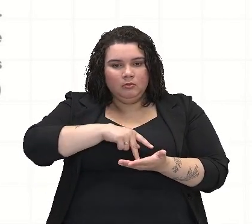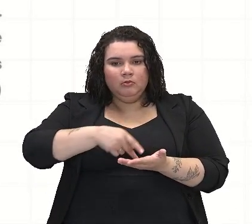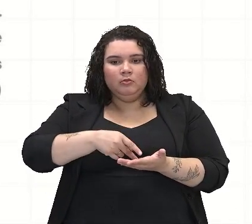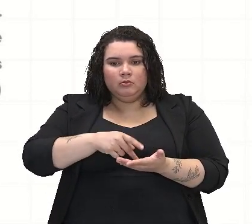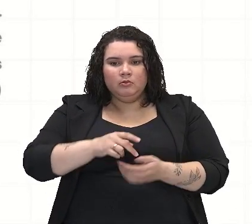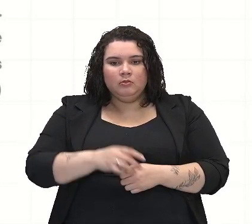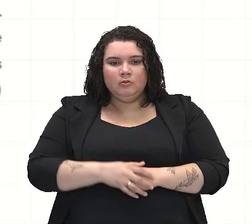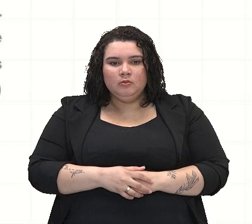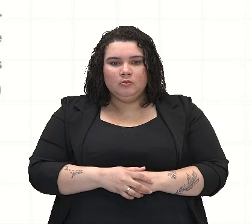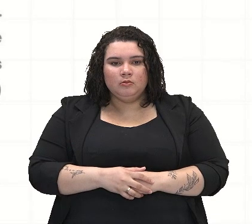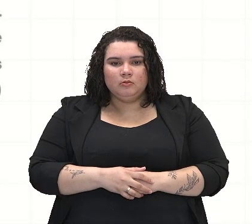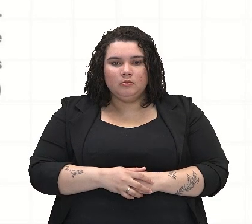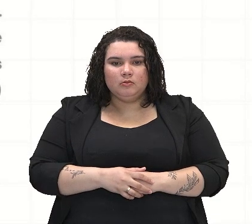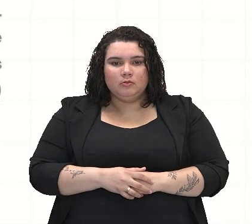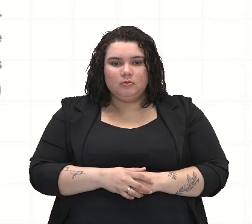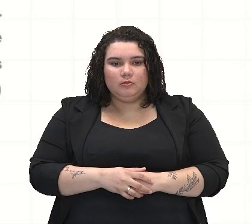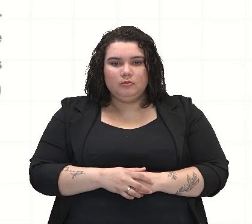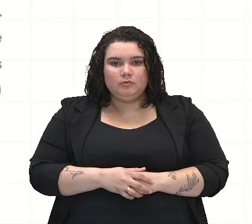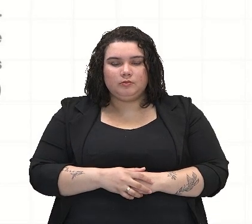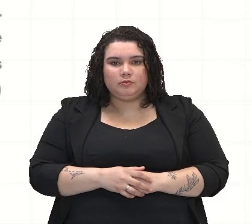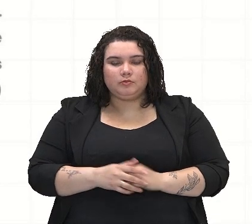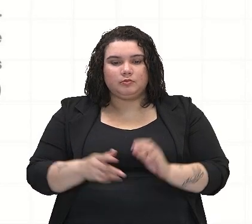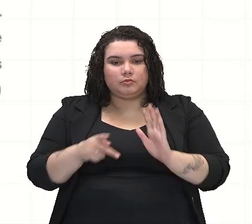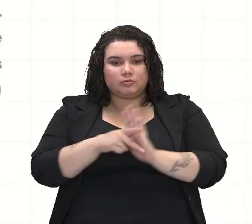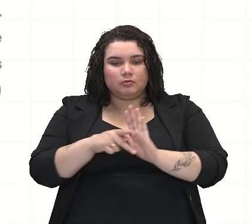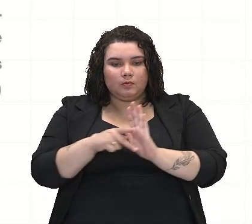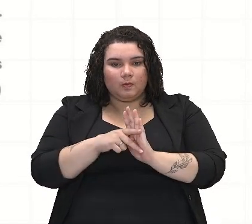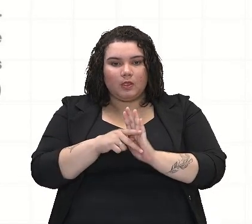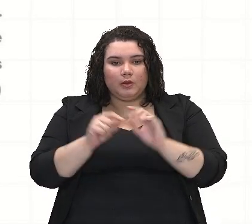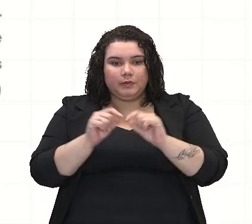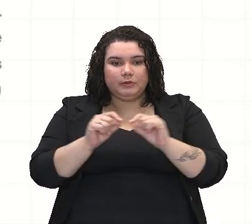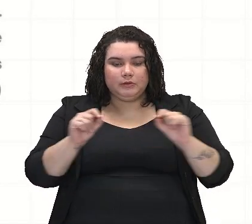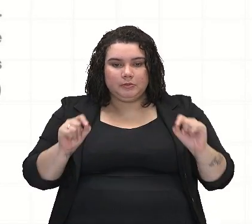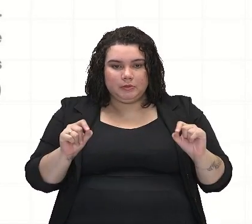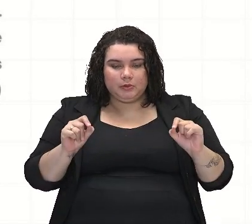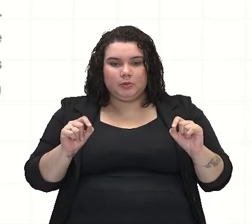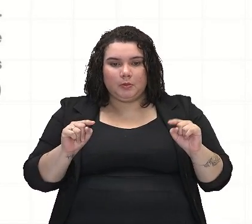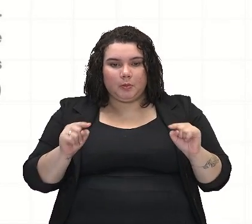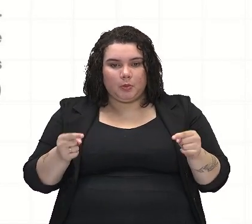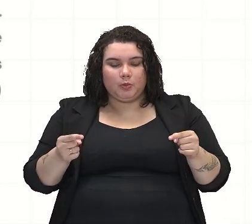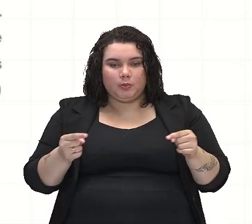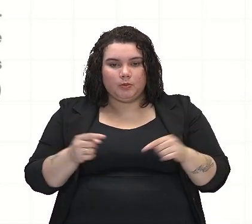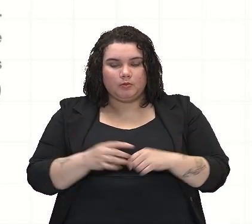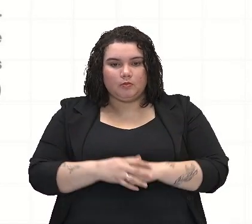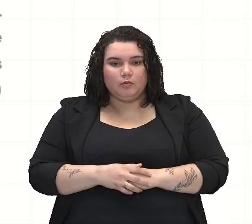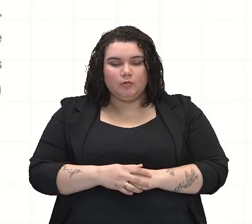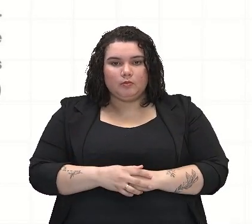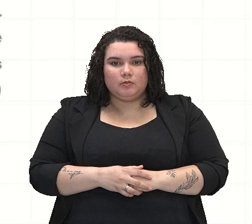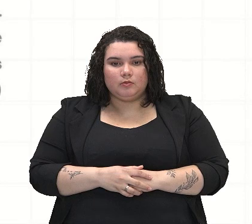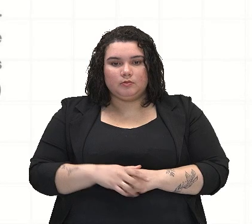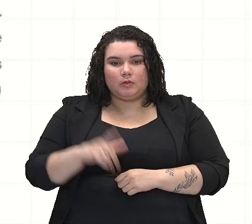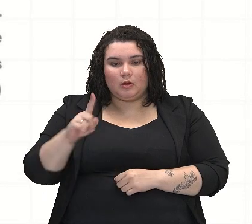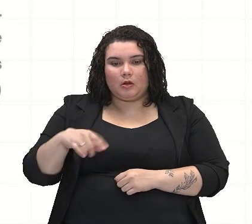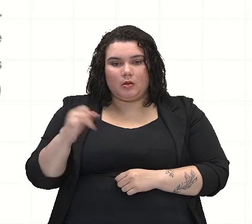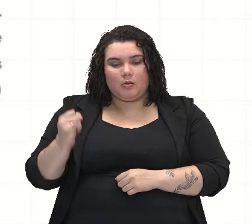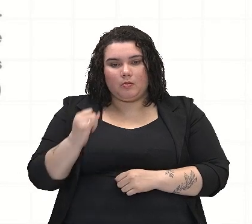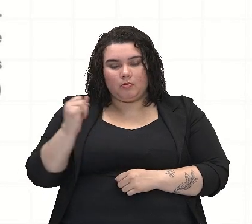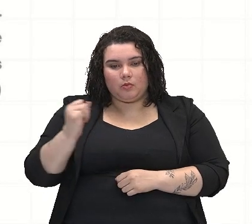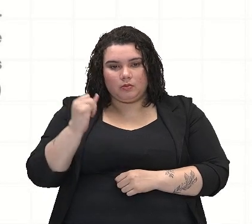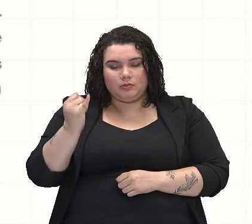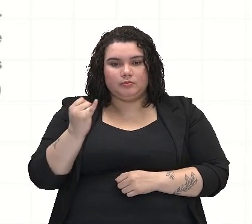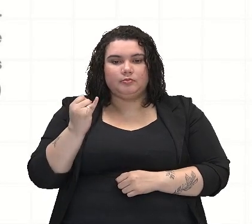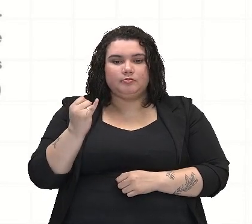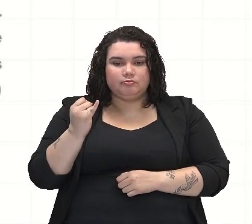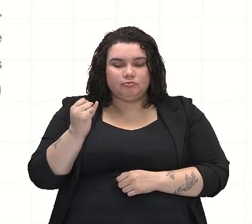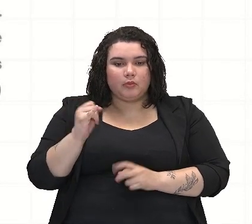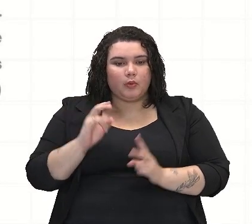Maneira, né? Da mesma maneira, com a outra extremidade do segmento de reto. E, ó, é importante, né,